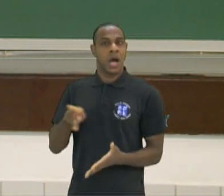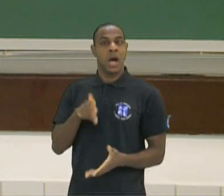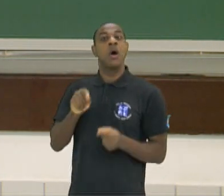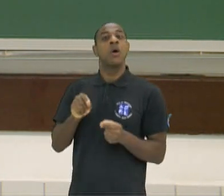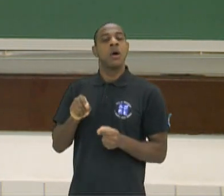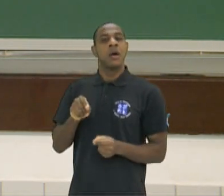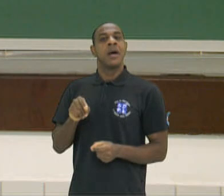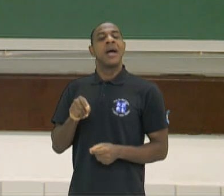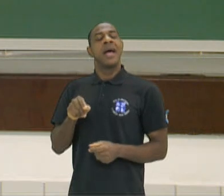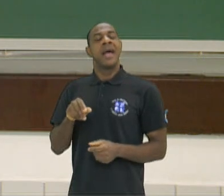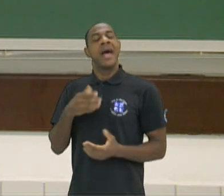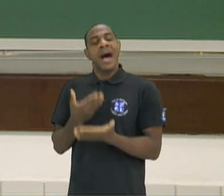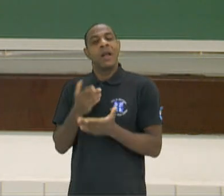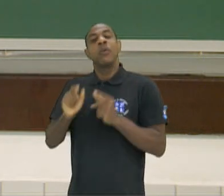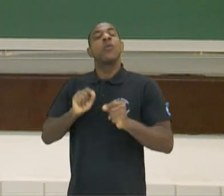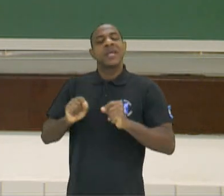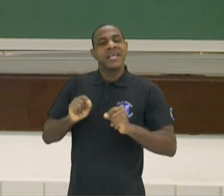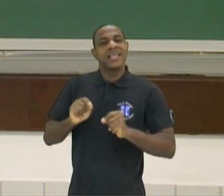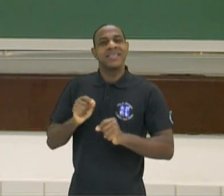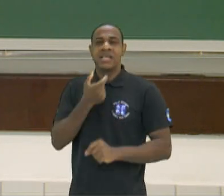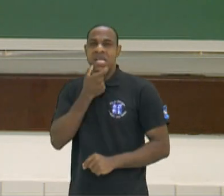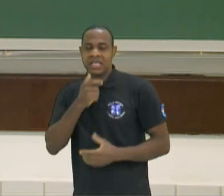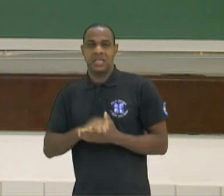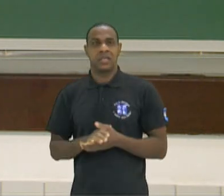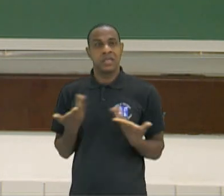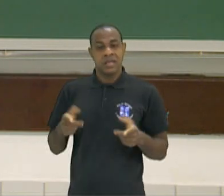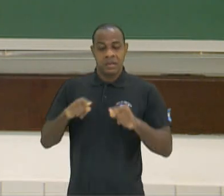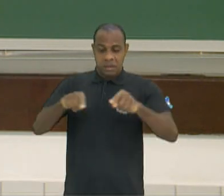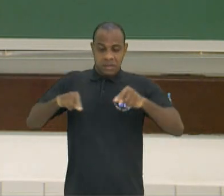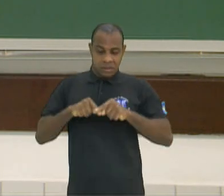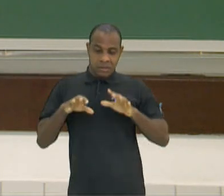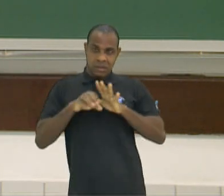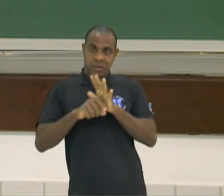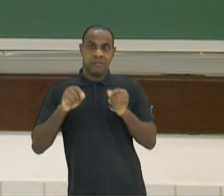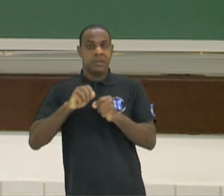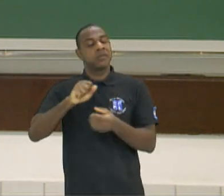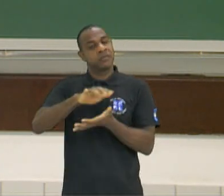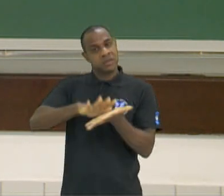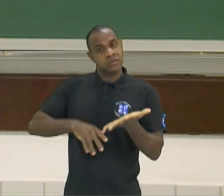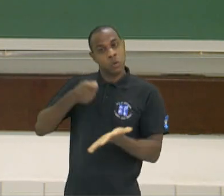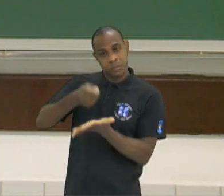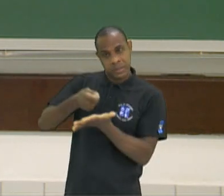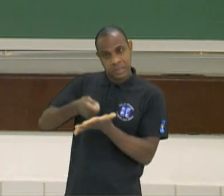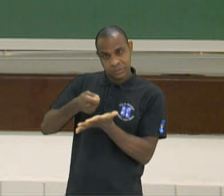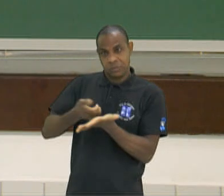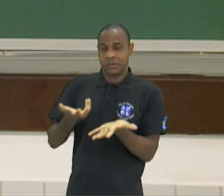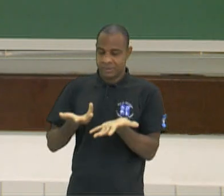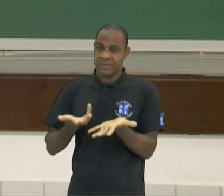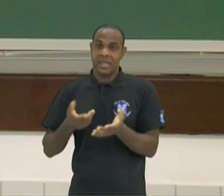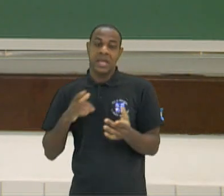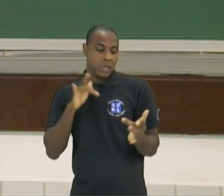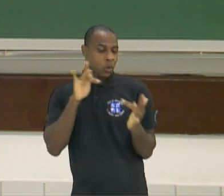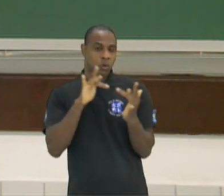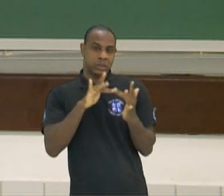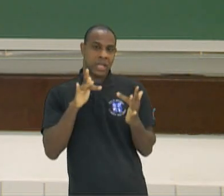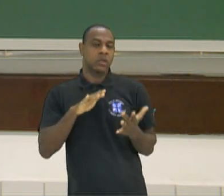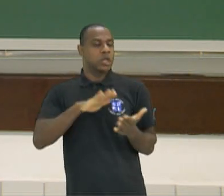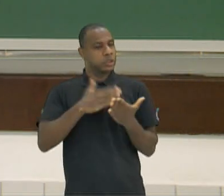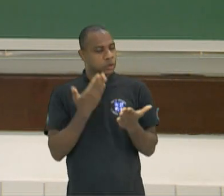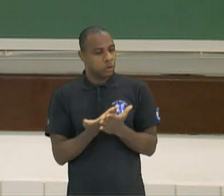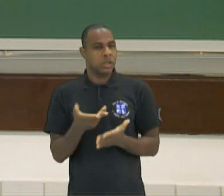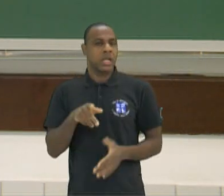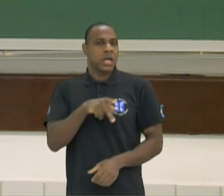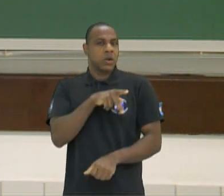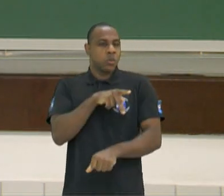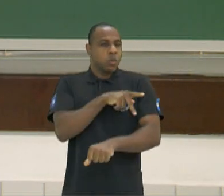vocês, realizem as atividades obrigatórias, as atividades que constam no Classroom, entrem em contato com a sua escola, com as pedagogas, com a direção,